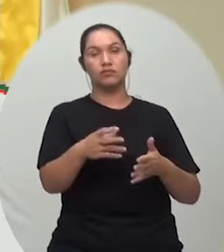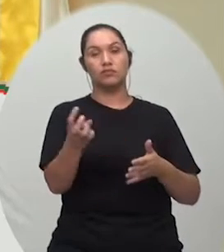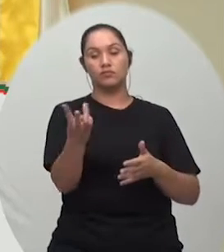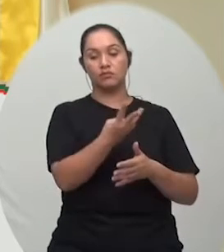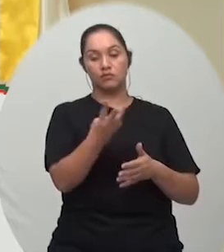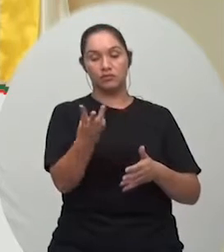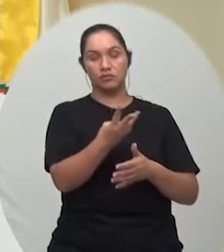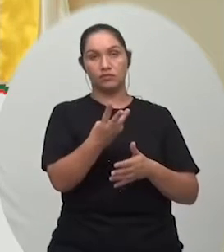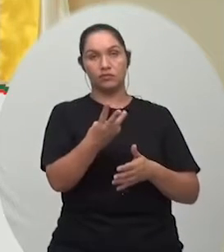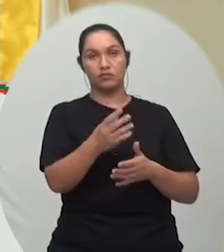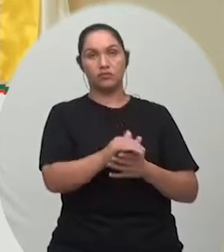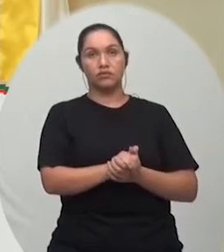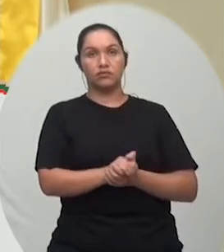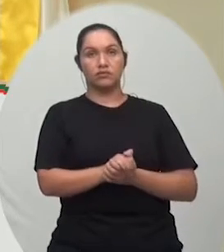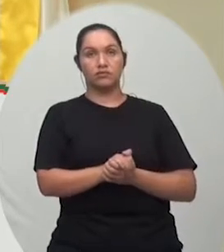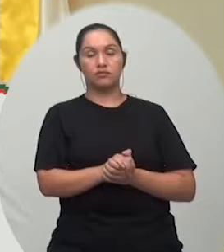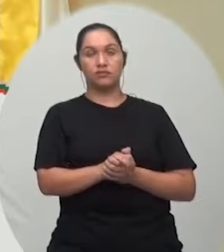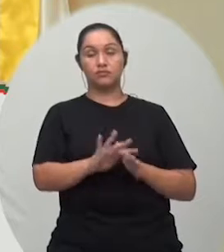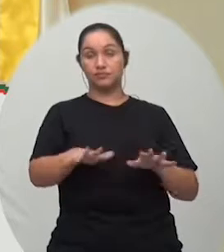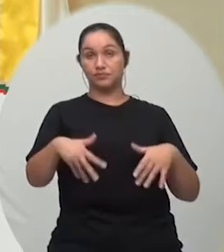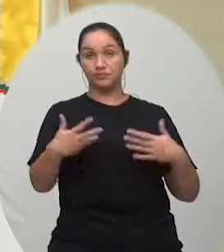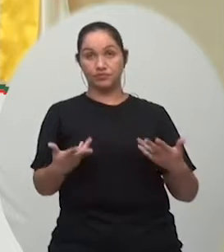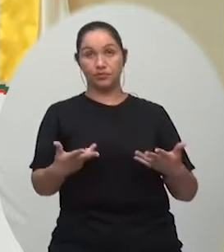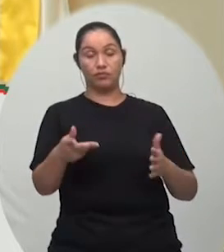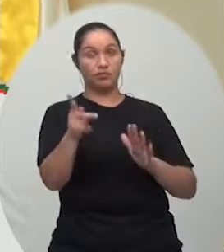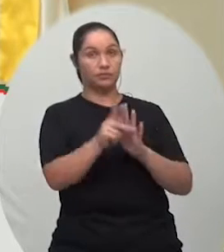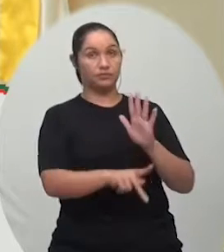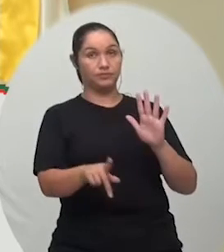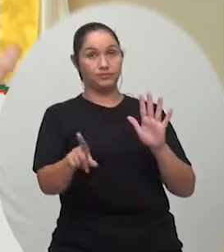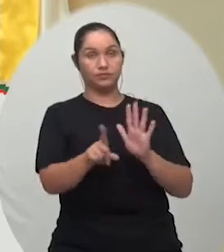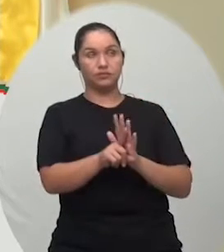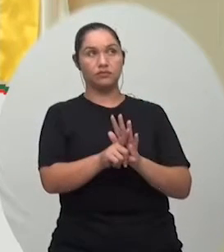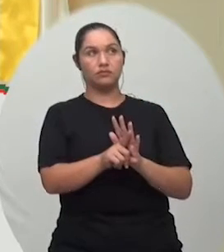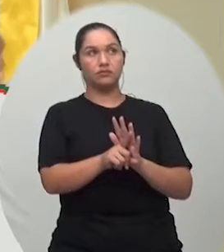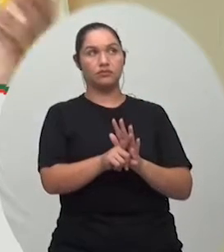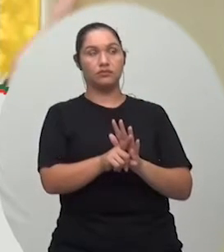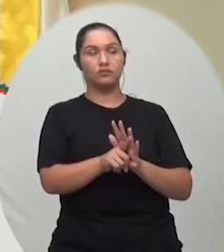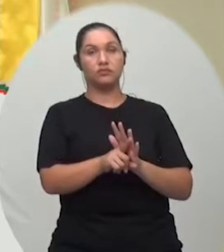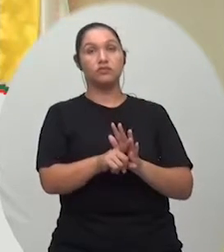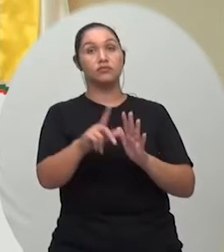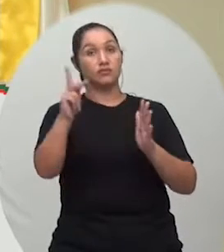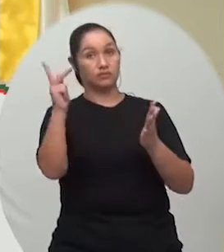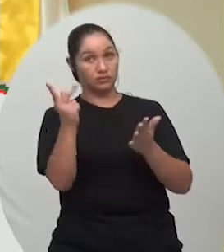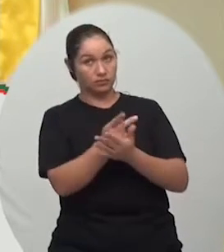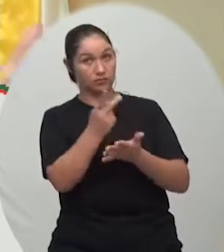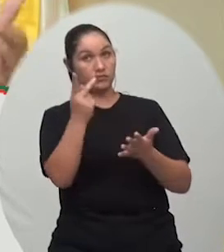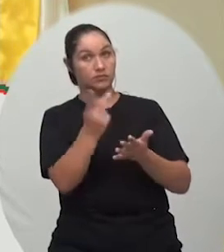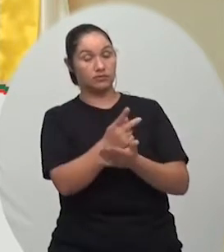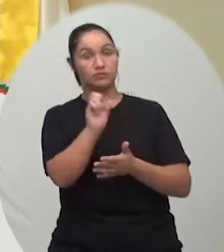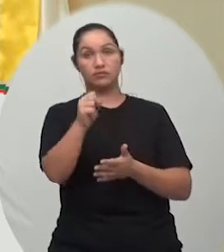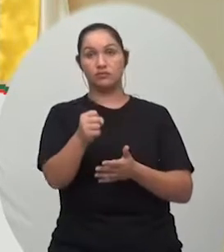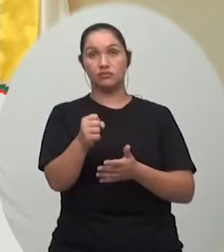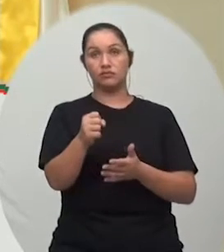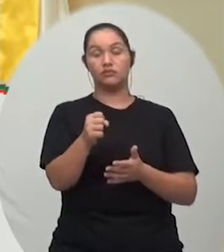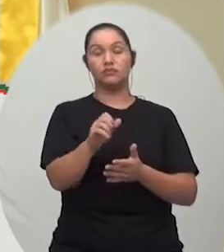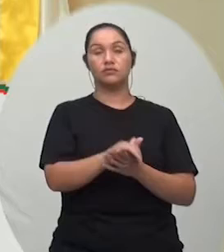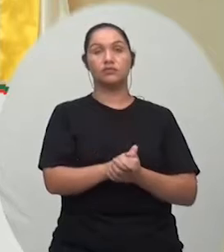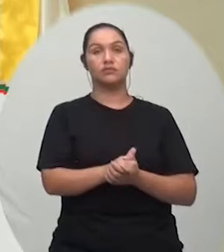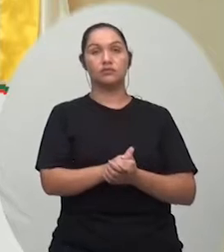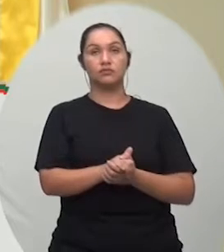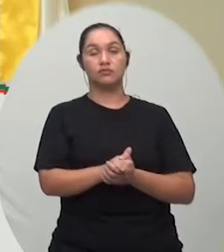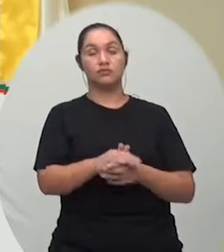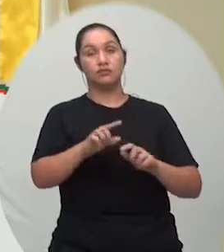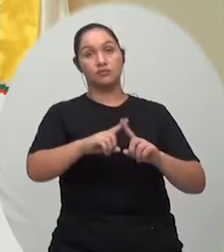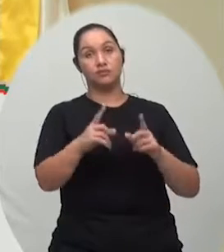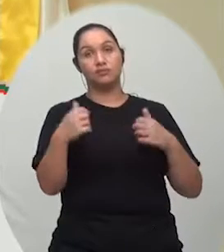de Bem-Estar Animal. Então, o projeto realmente tá sendo dado um encaminhamento, ele vai acontecer, nós